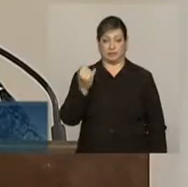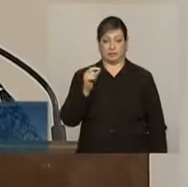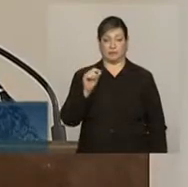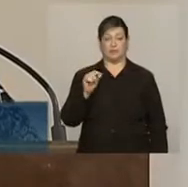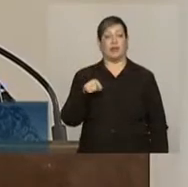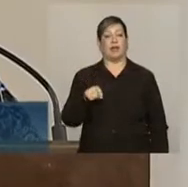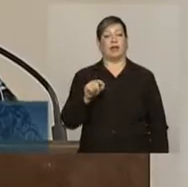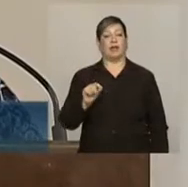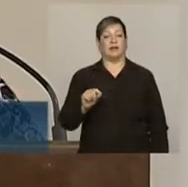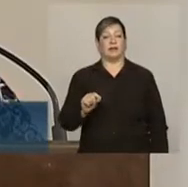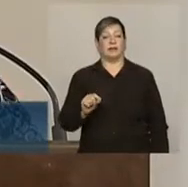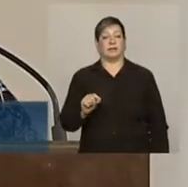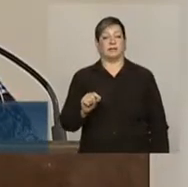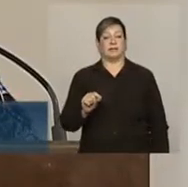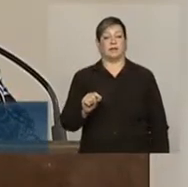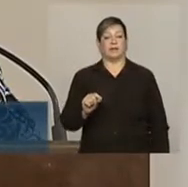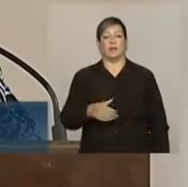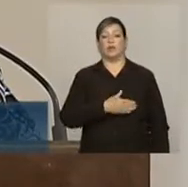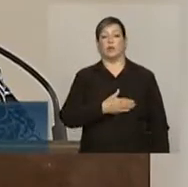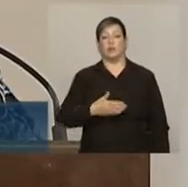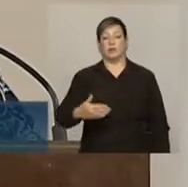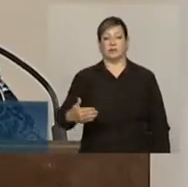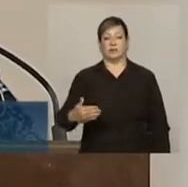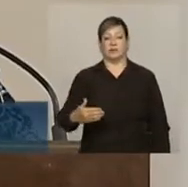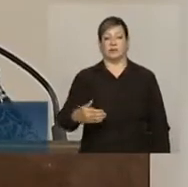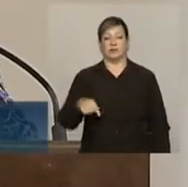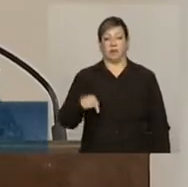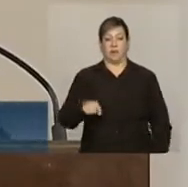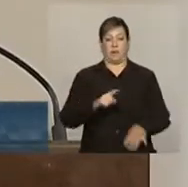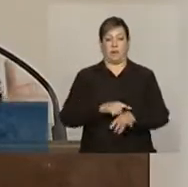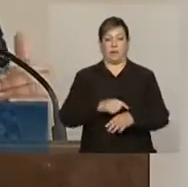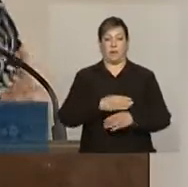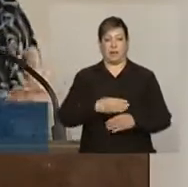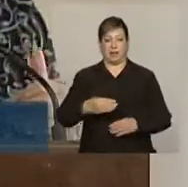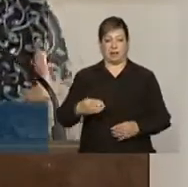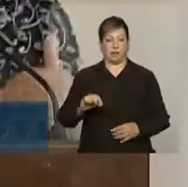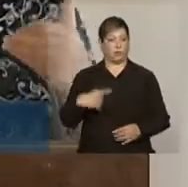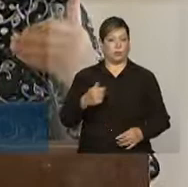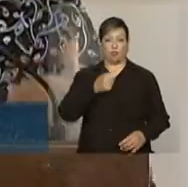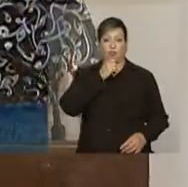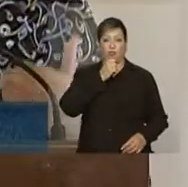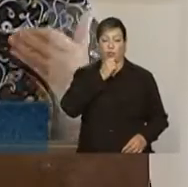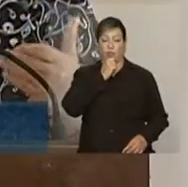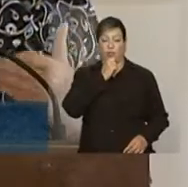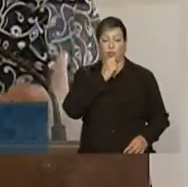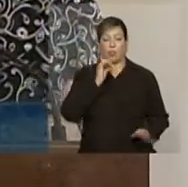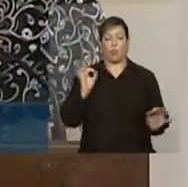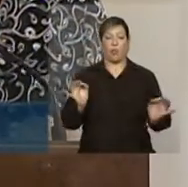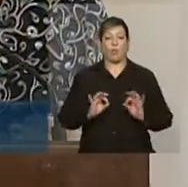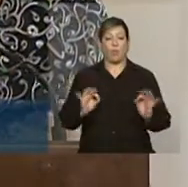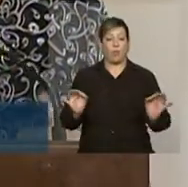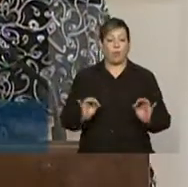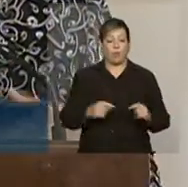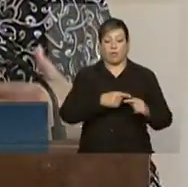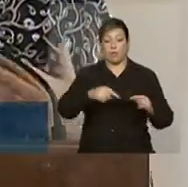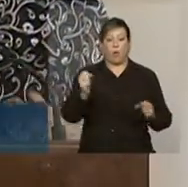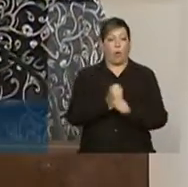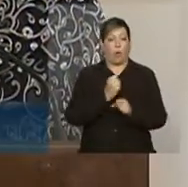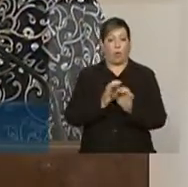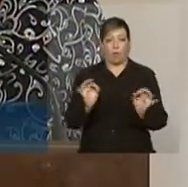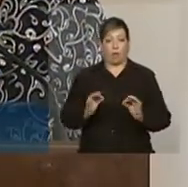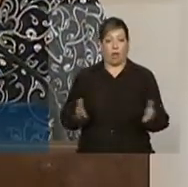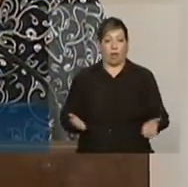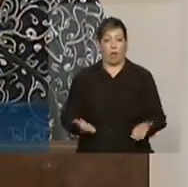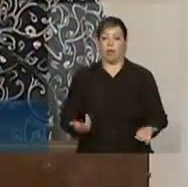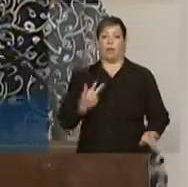que, durante o período em que não tem nenhum trecho construído, não